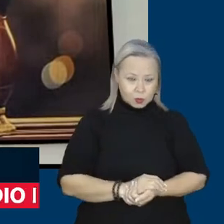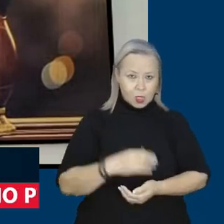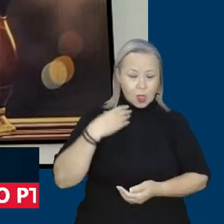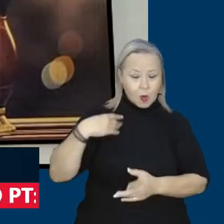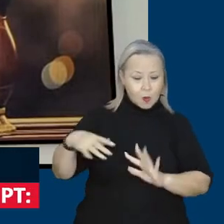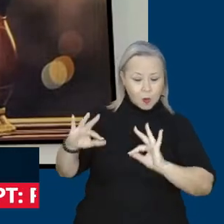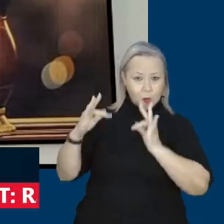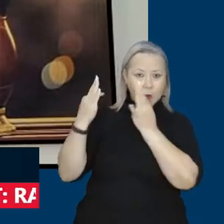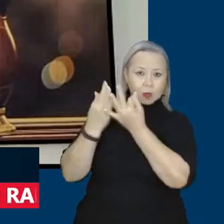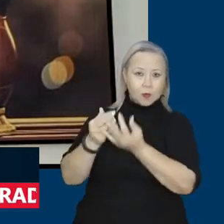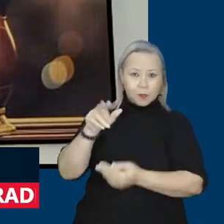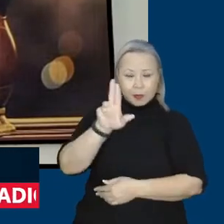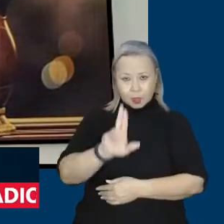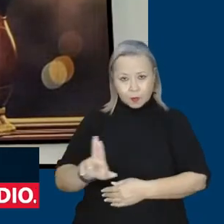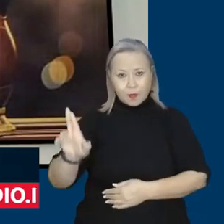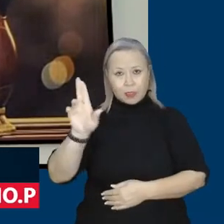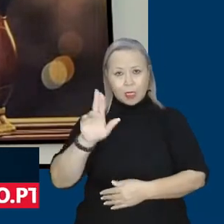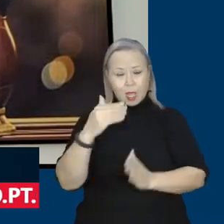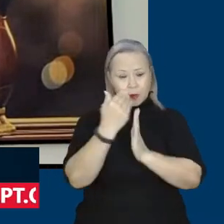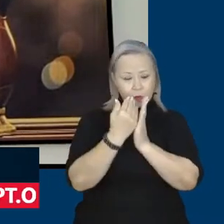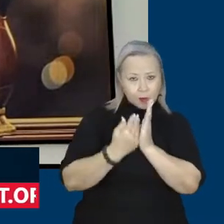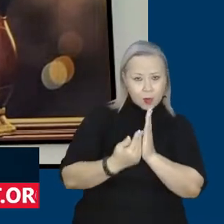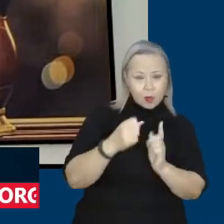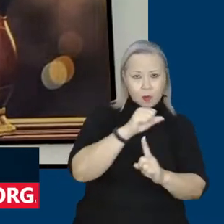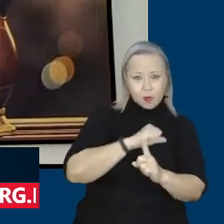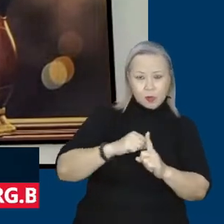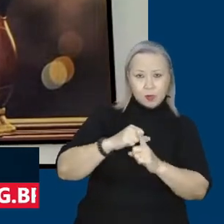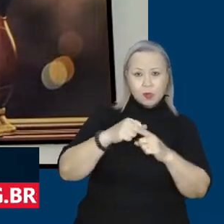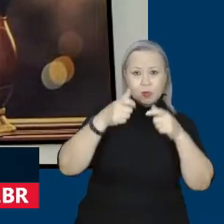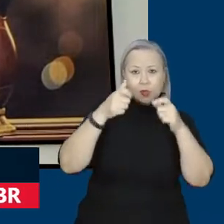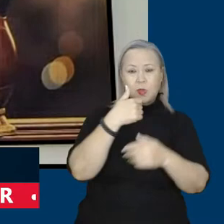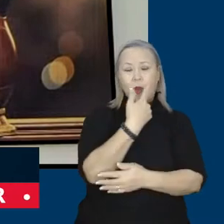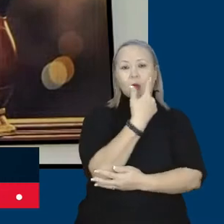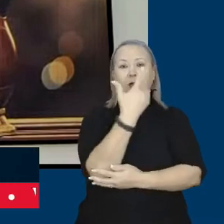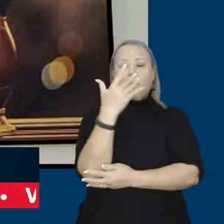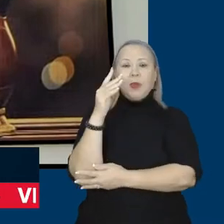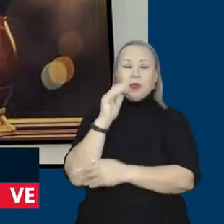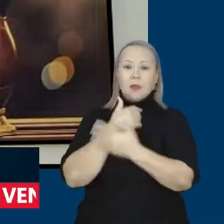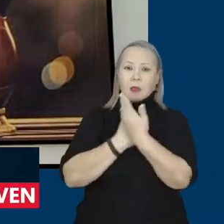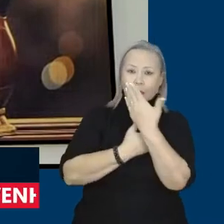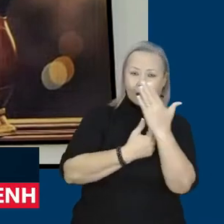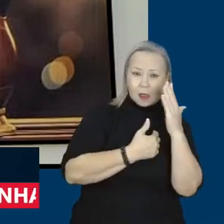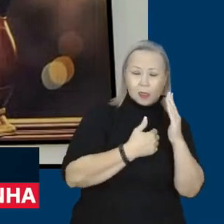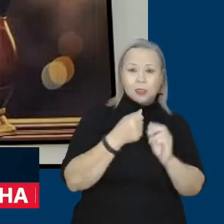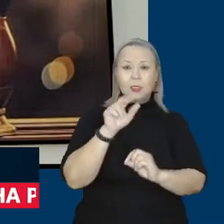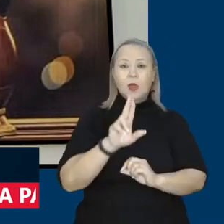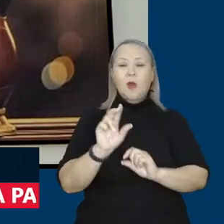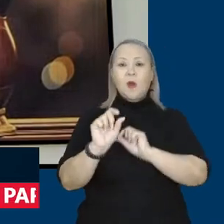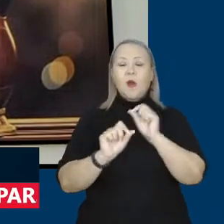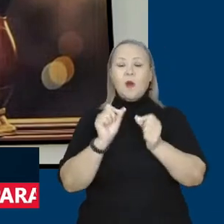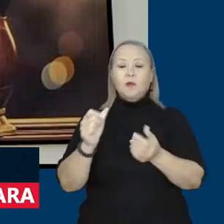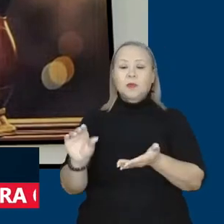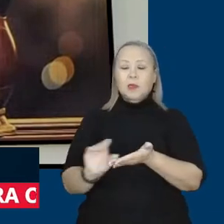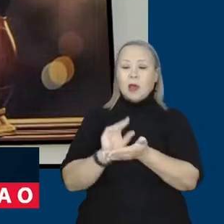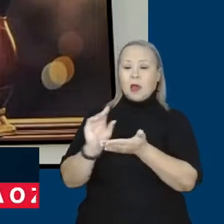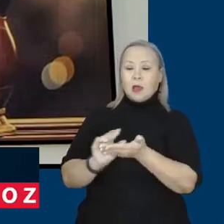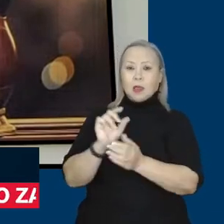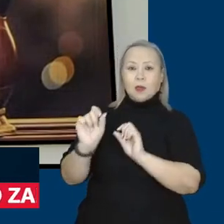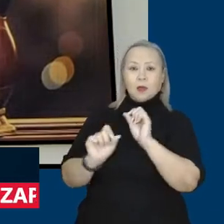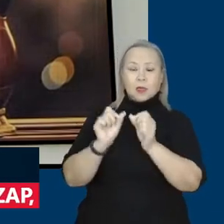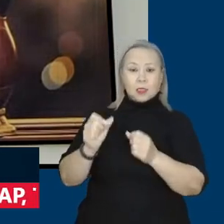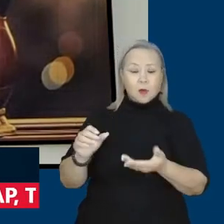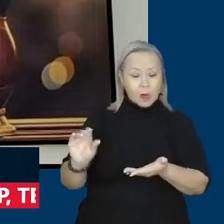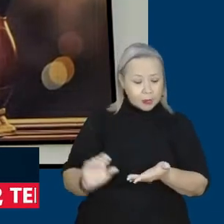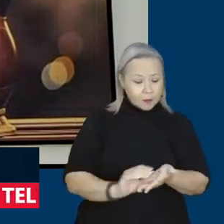Família Universidade programação ambientais usar parte da arrecadação para investimento